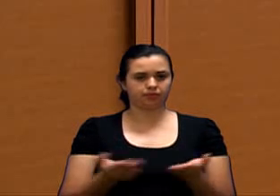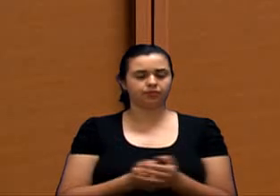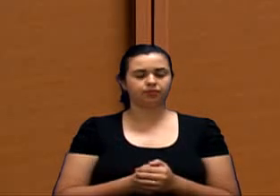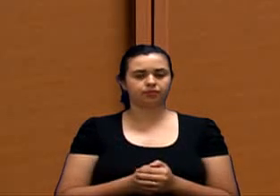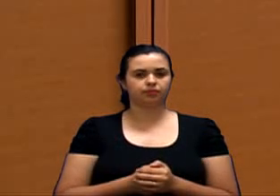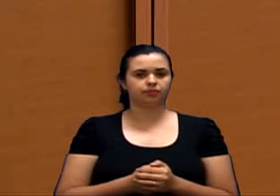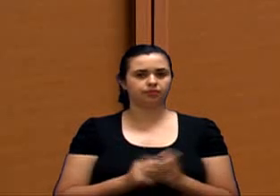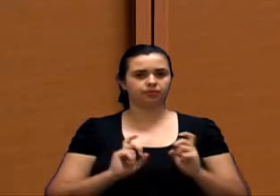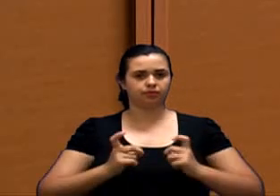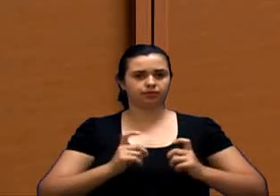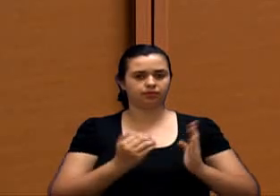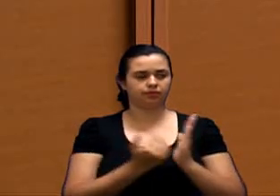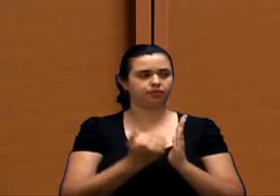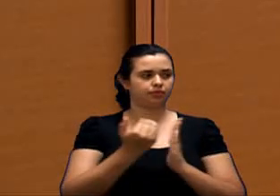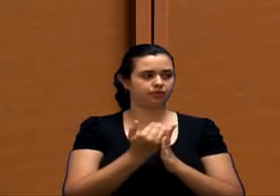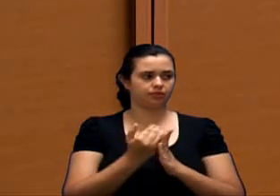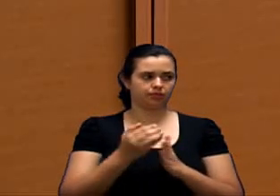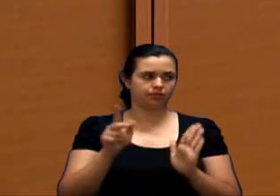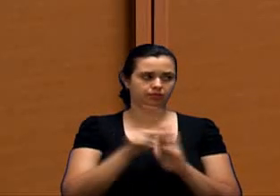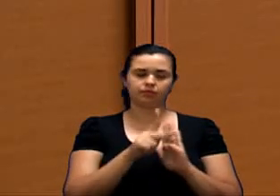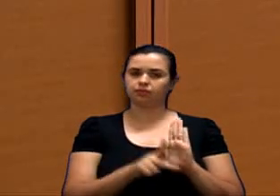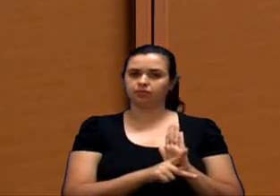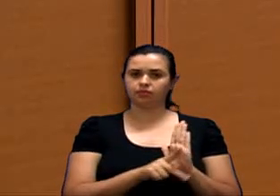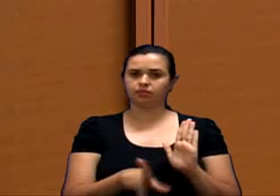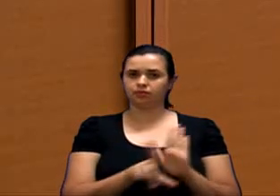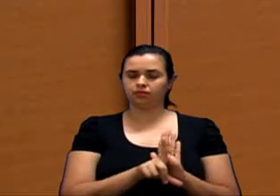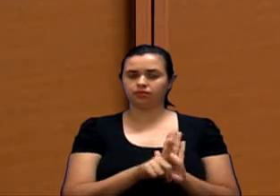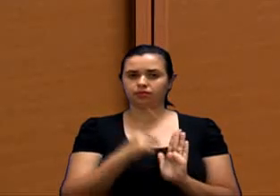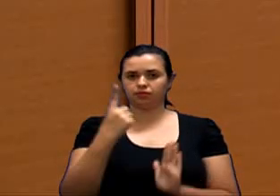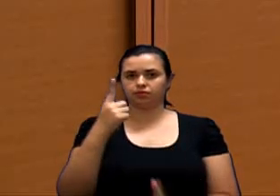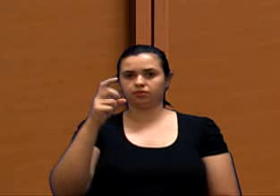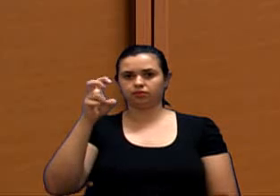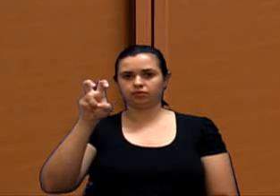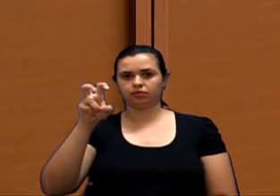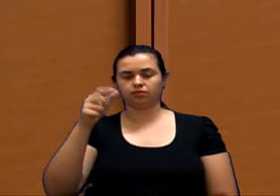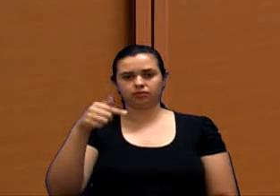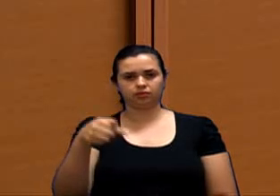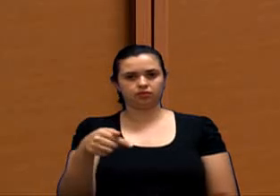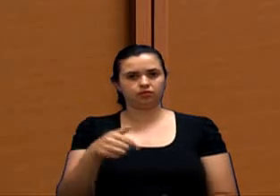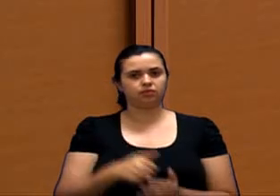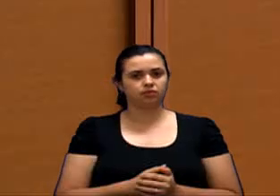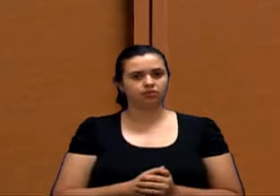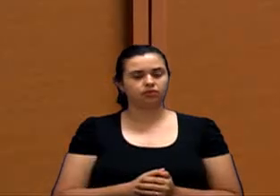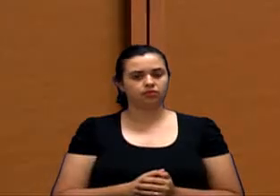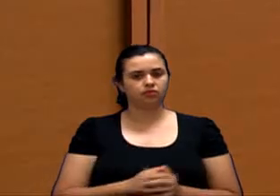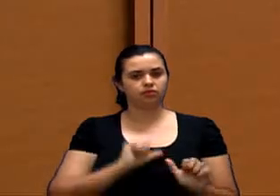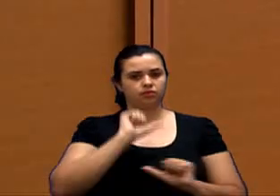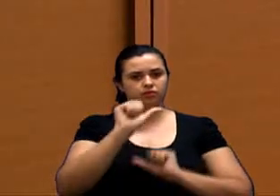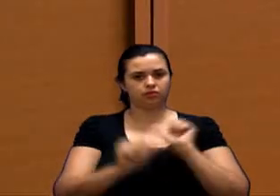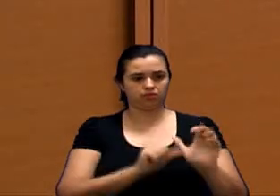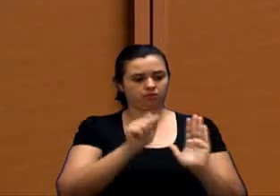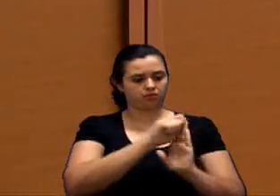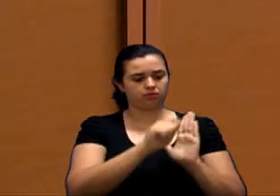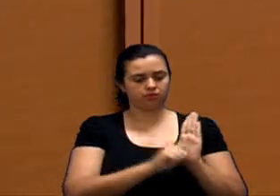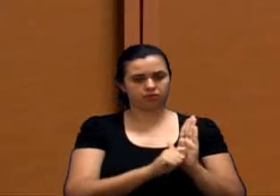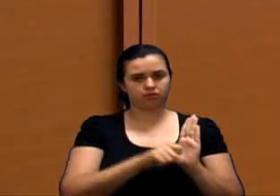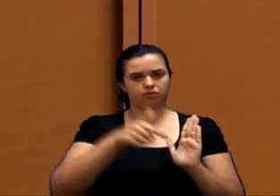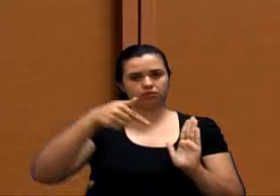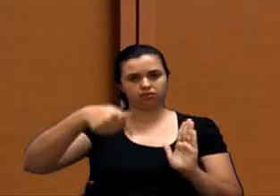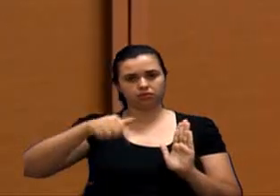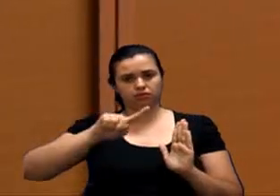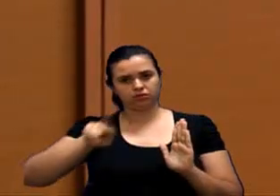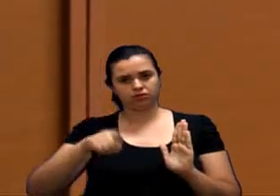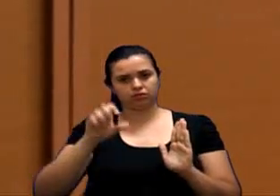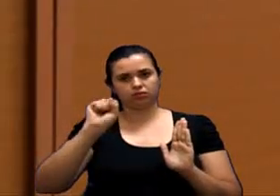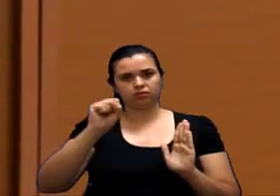extraordinária uma do João, outra dela. O projeto de lei 157/2023, que altera os artigos 7º,